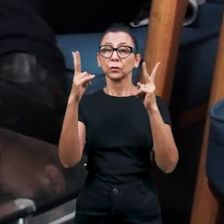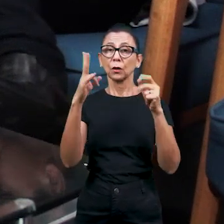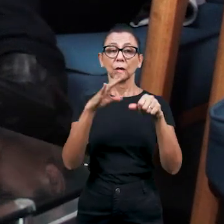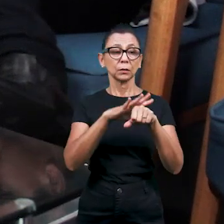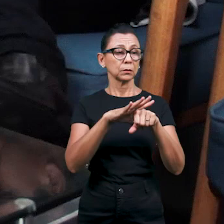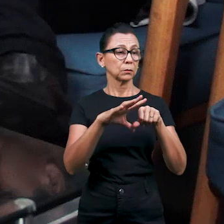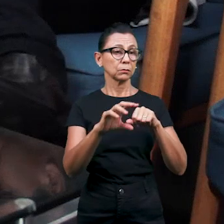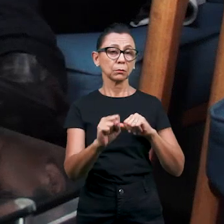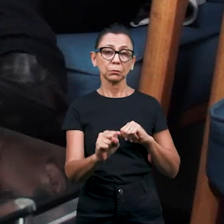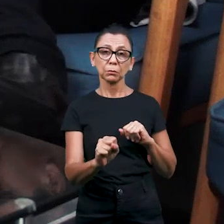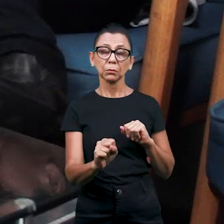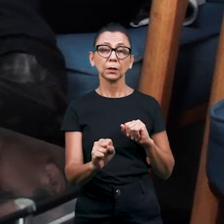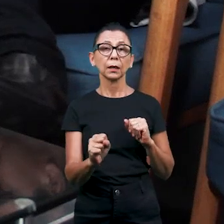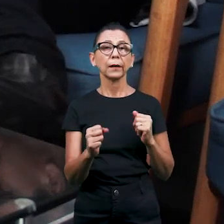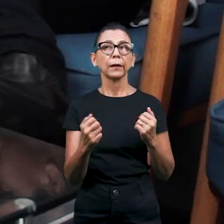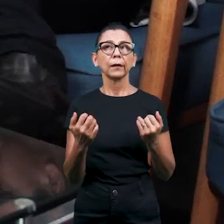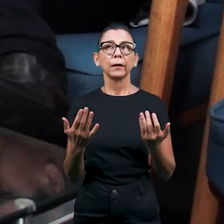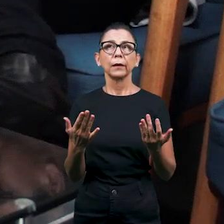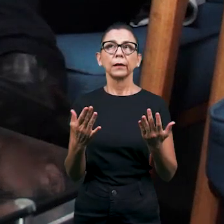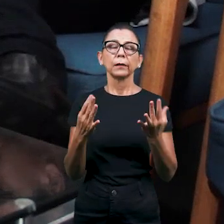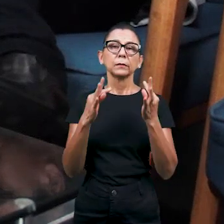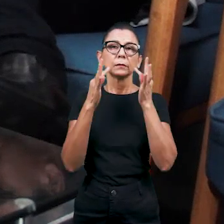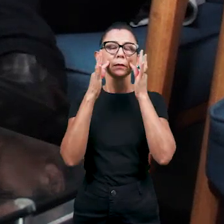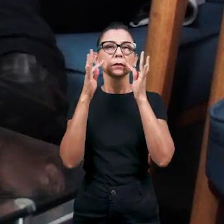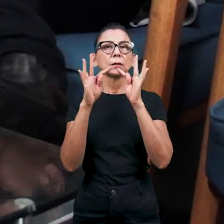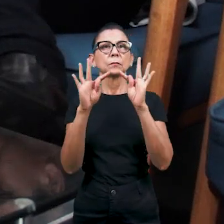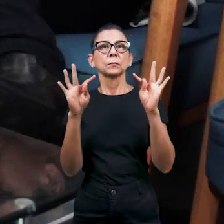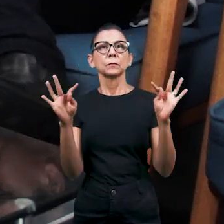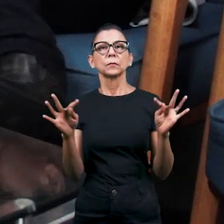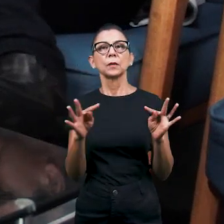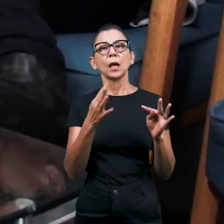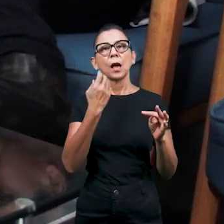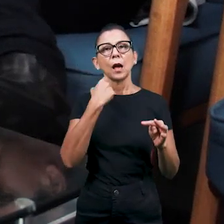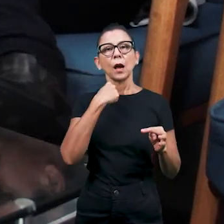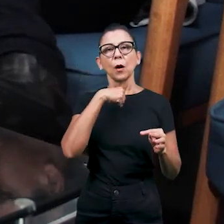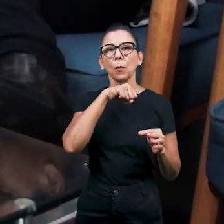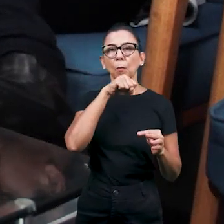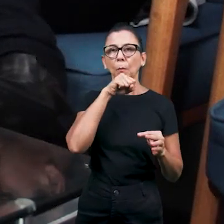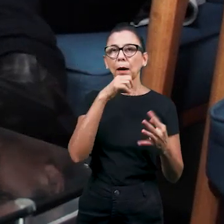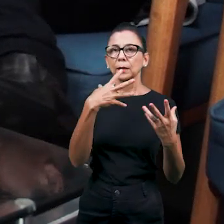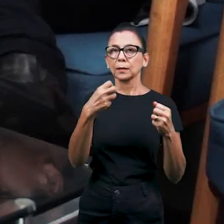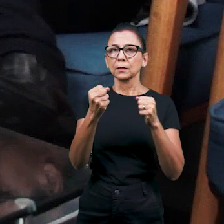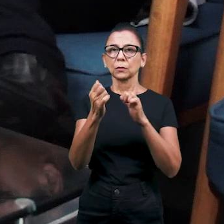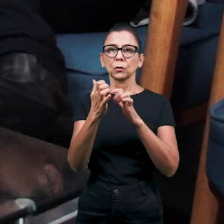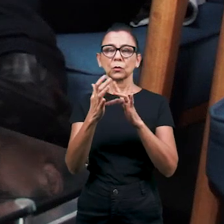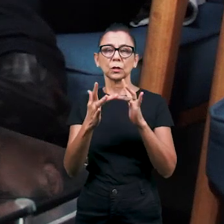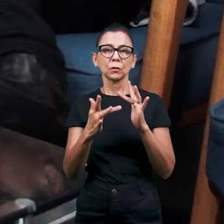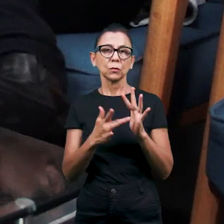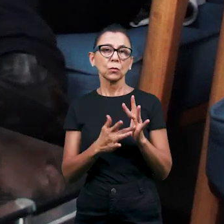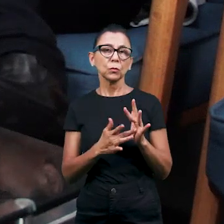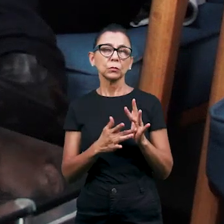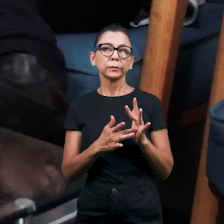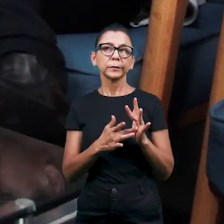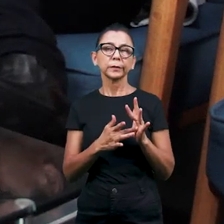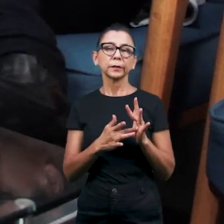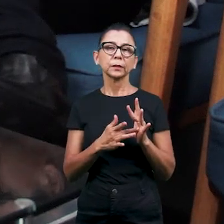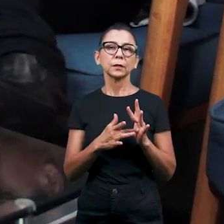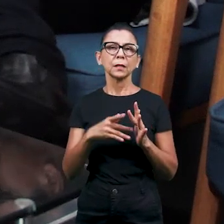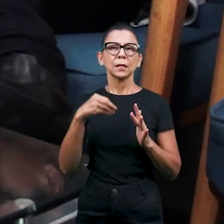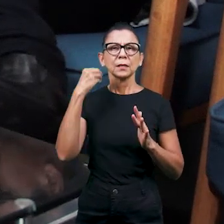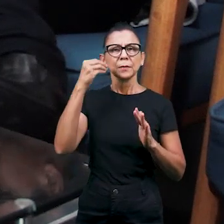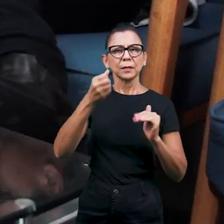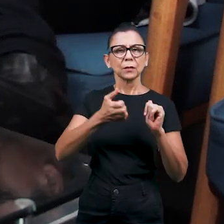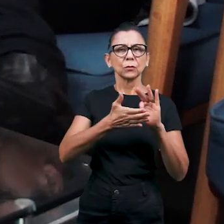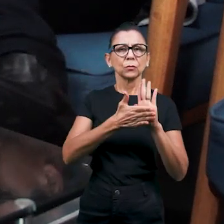uma cura, testemunho de um pai que se converteu, de uma experiência com louvor, uma experiência com